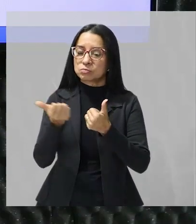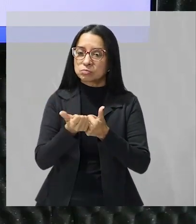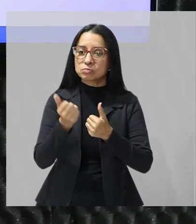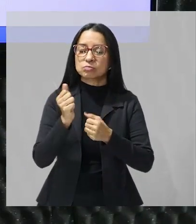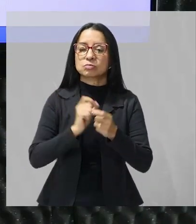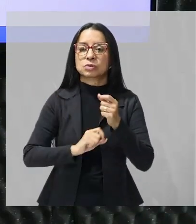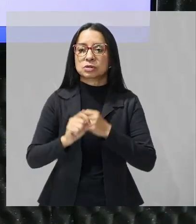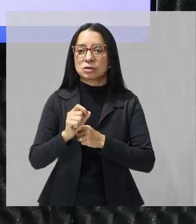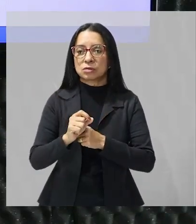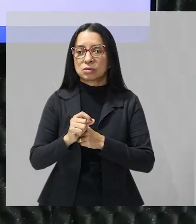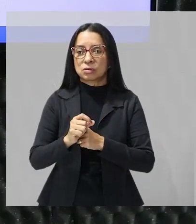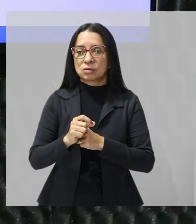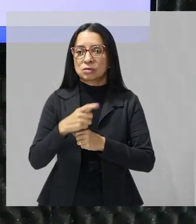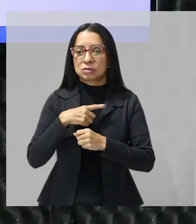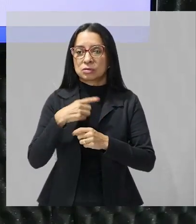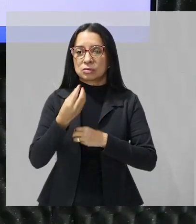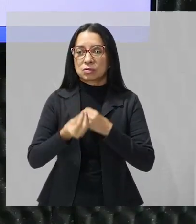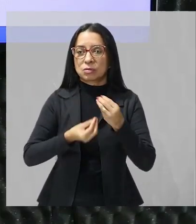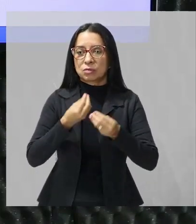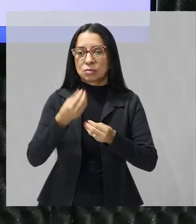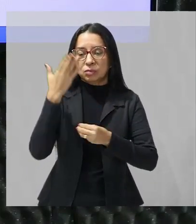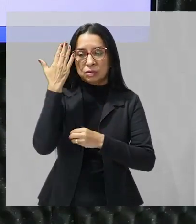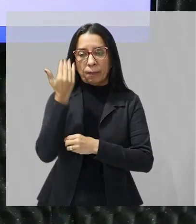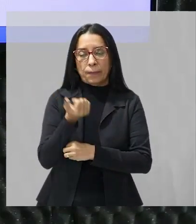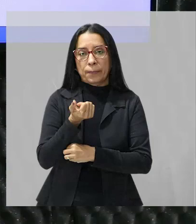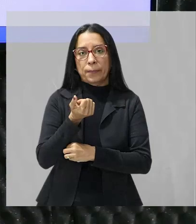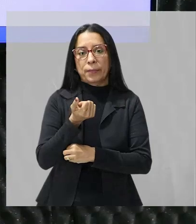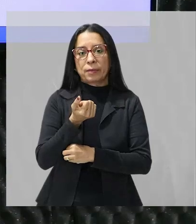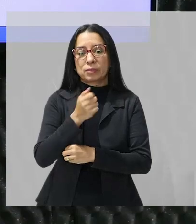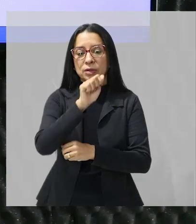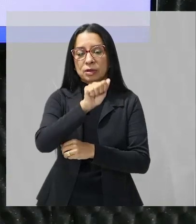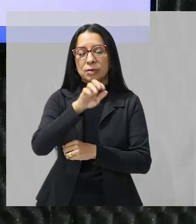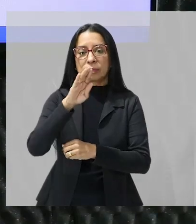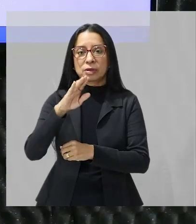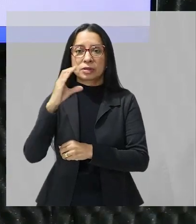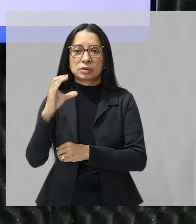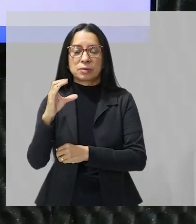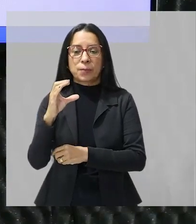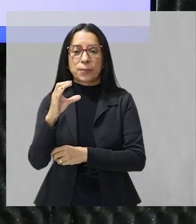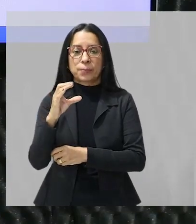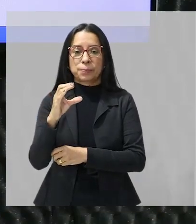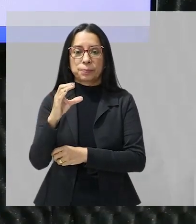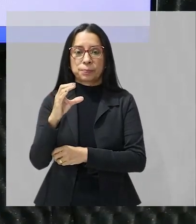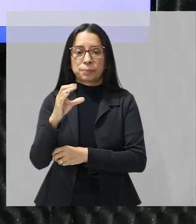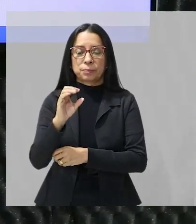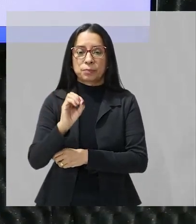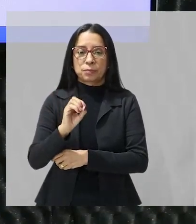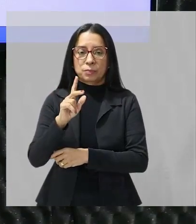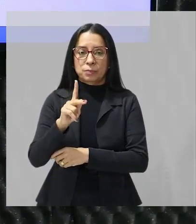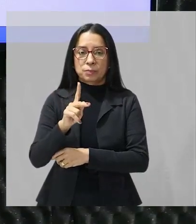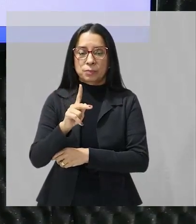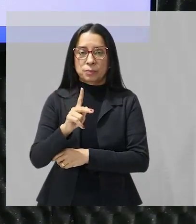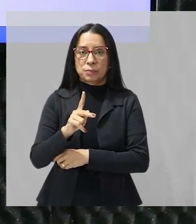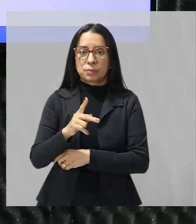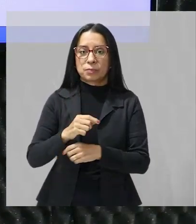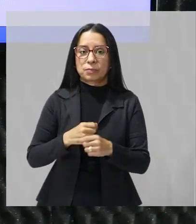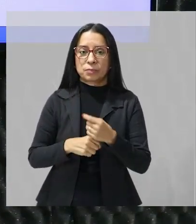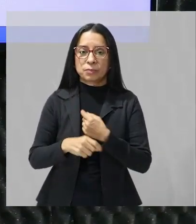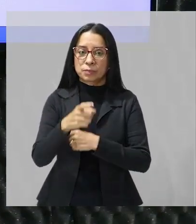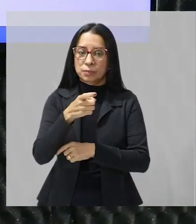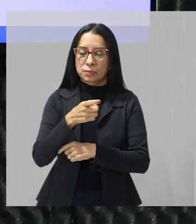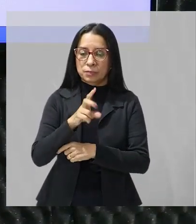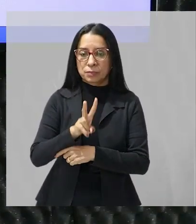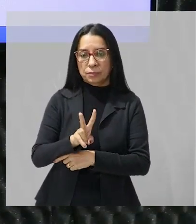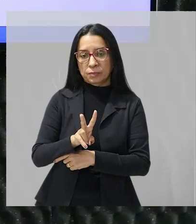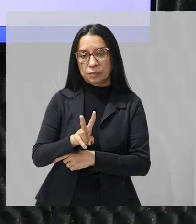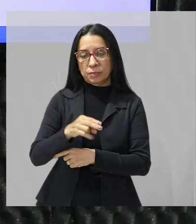substituição, tá? Tendo em vista que nós já identificamos quem é A, quem é B e quem é C. Certinho, turma? Olha lá, x do